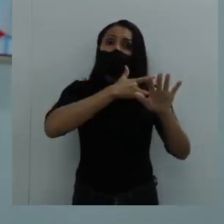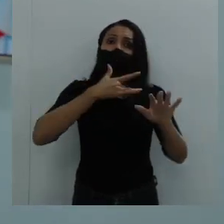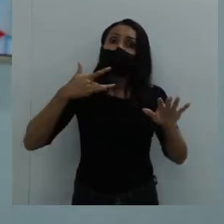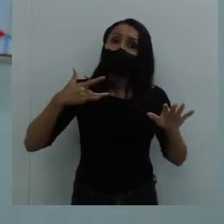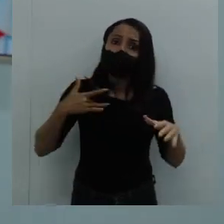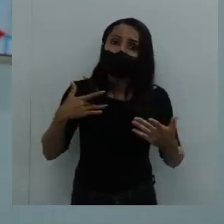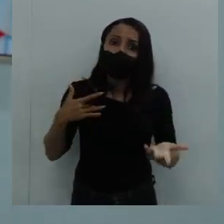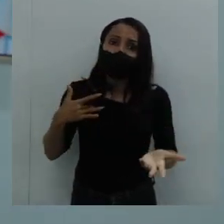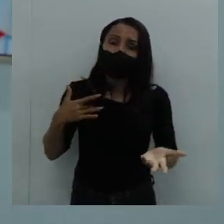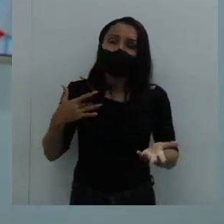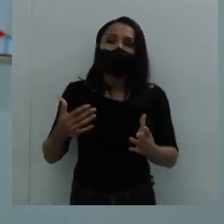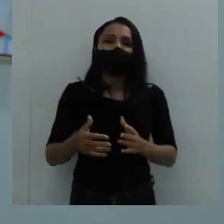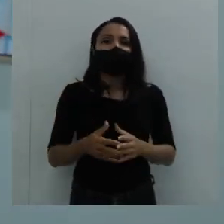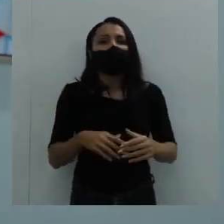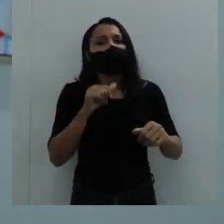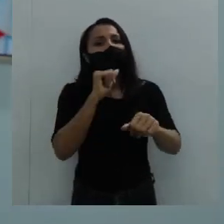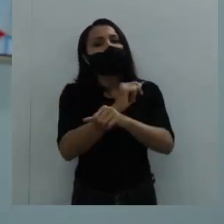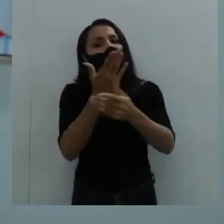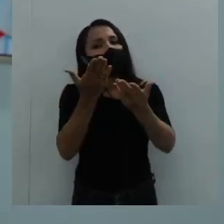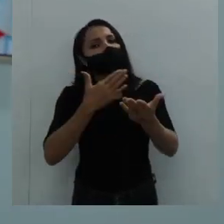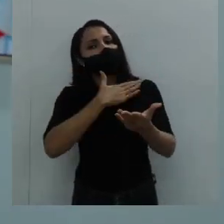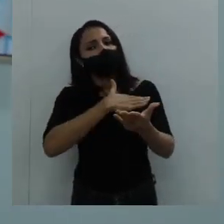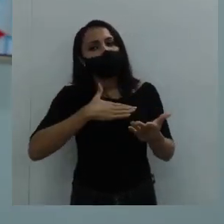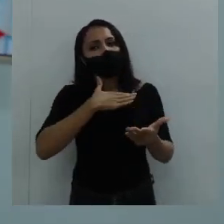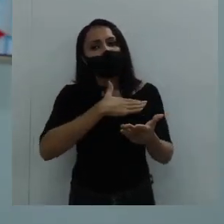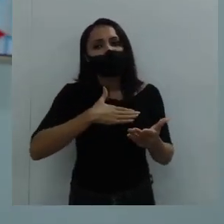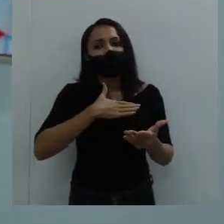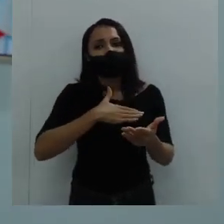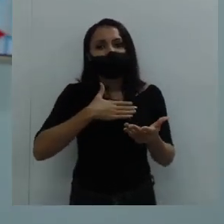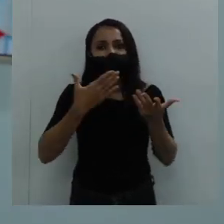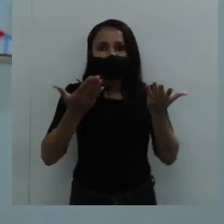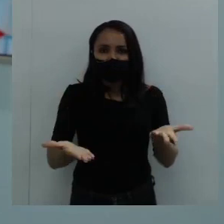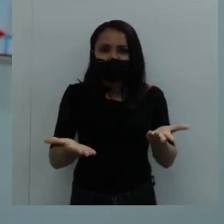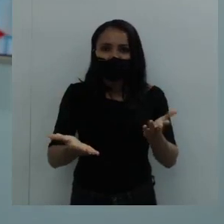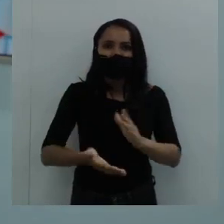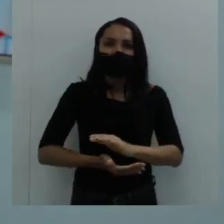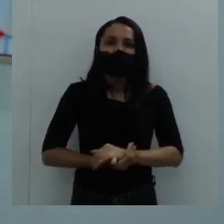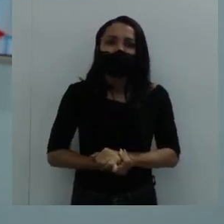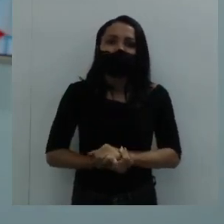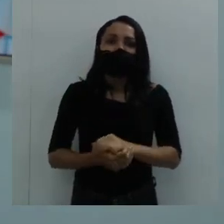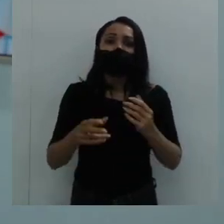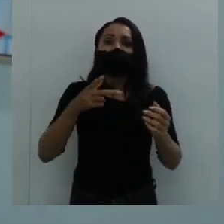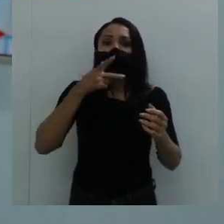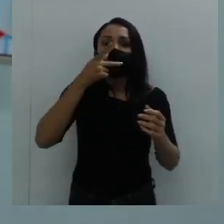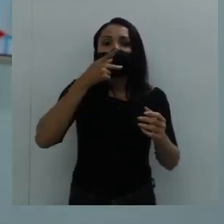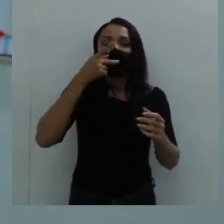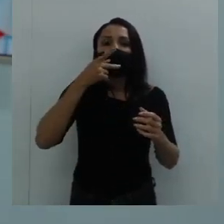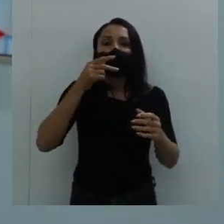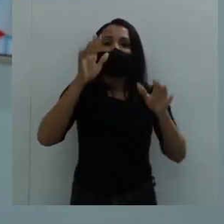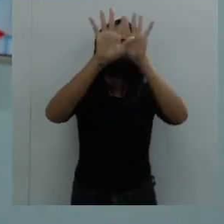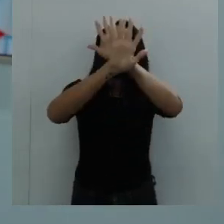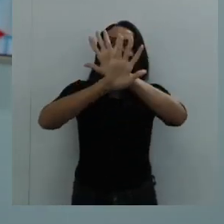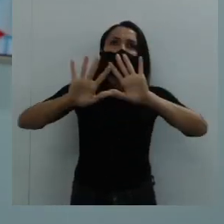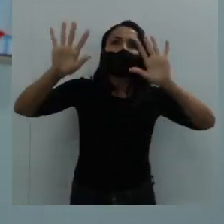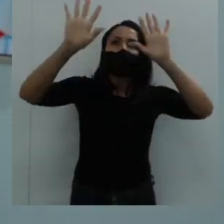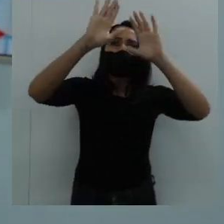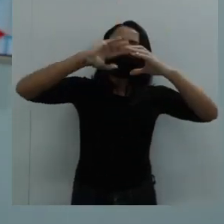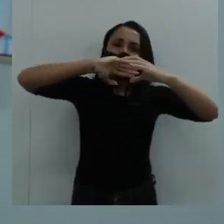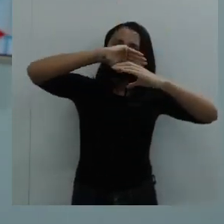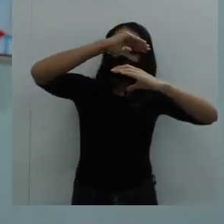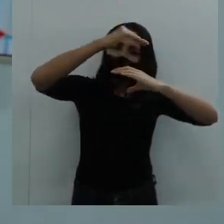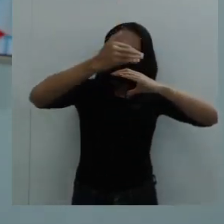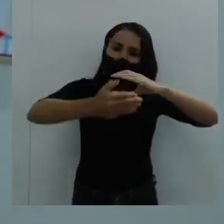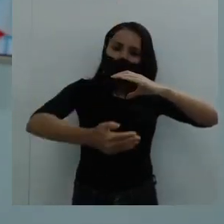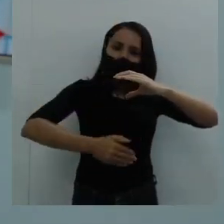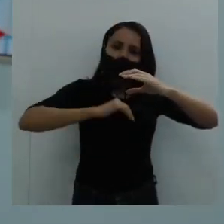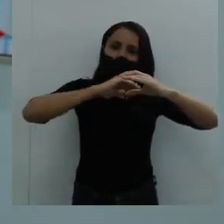né? Espero que vocês tenham gostado sobre essa questão do ar. Quando eu estou falando do ar, eu estou falando ali da camada de ozônio, eu estou